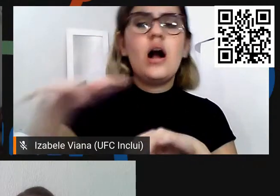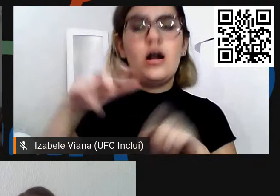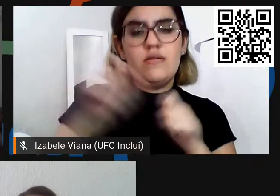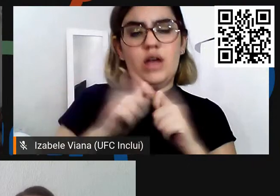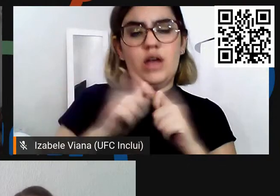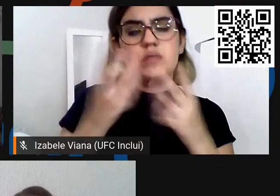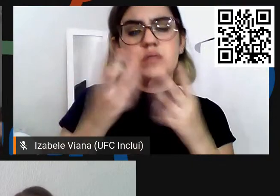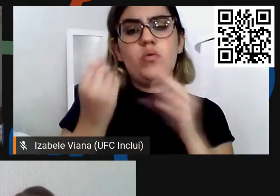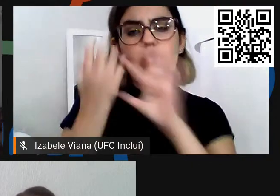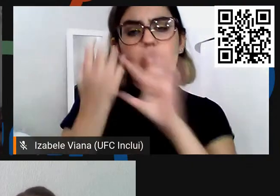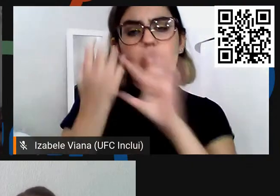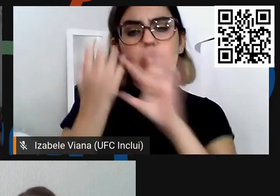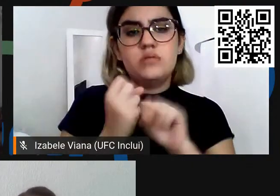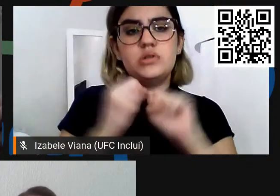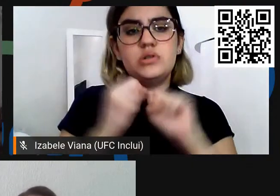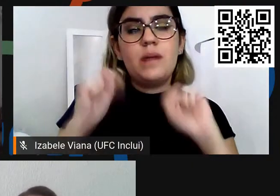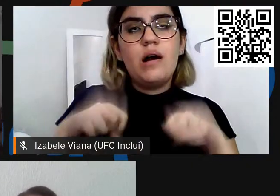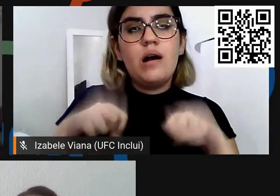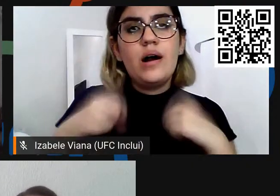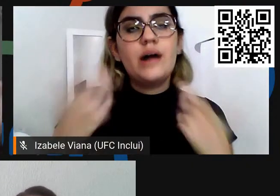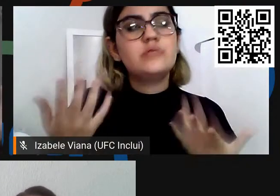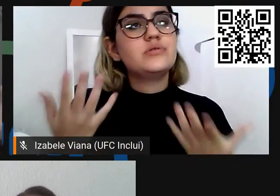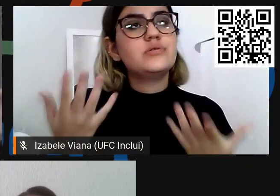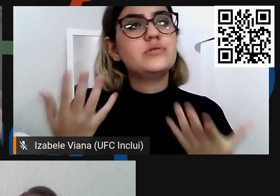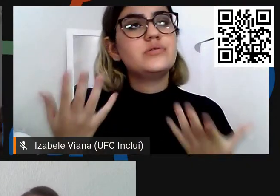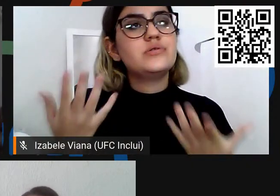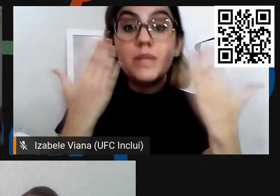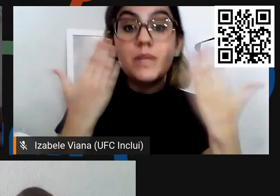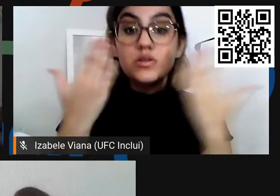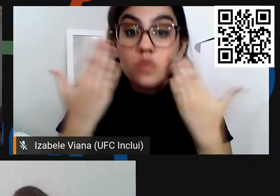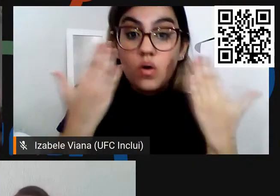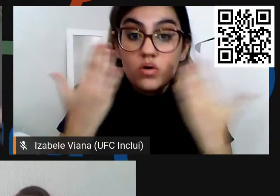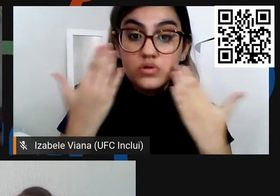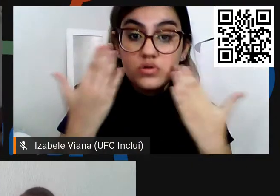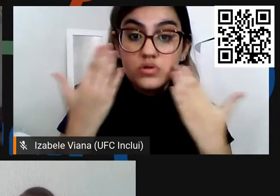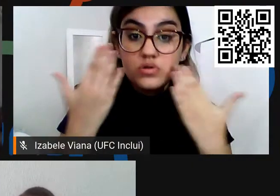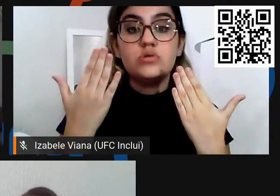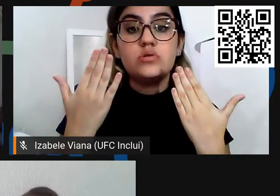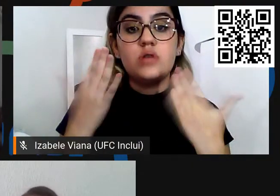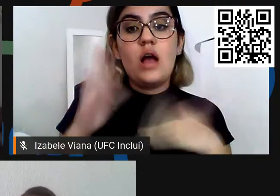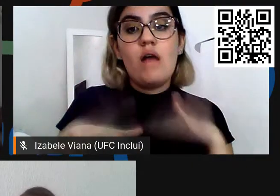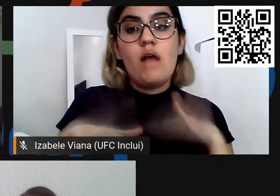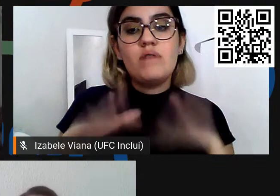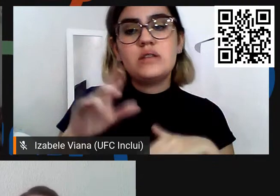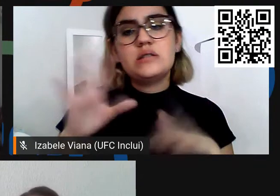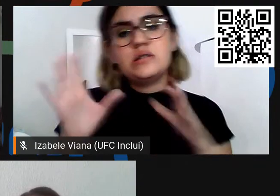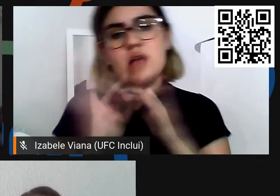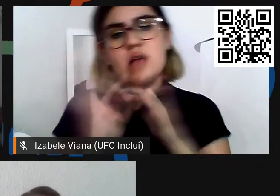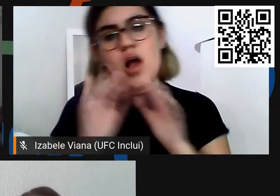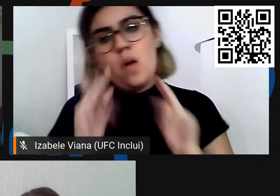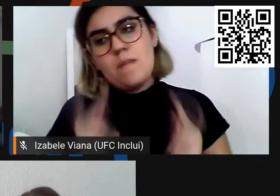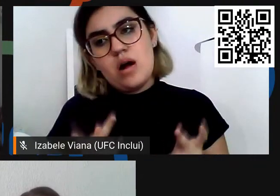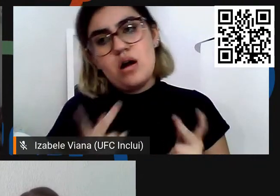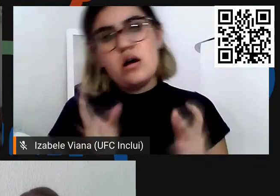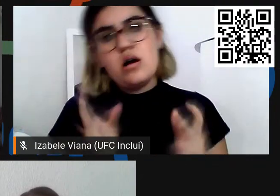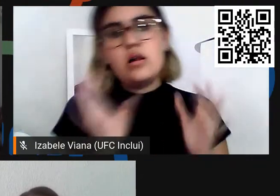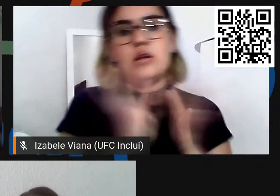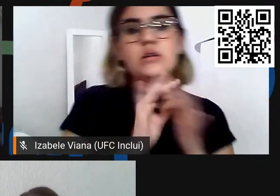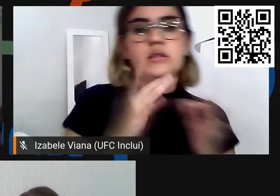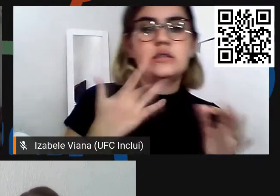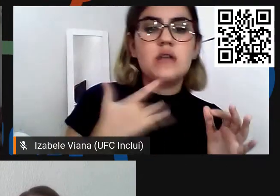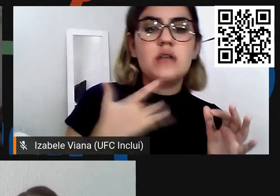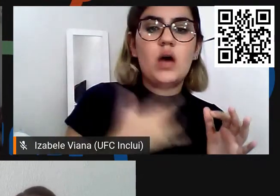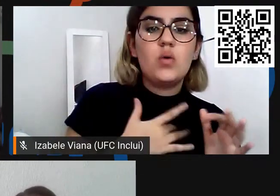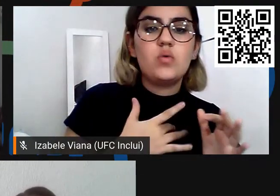sistemática. A psicologia, por exemplo, que algumas áreas é enquadrada como humanas e outras como saúde, também é uma área que faz bastante.